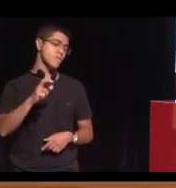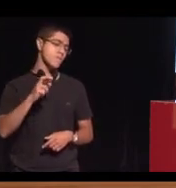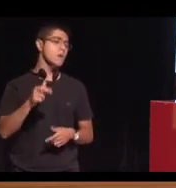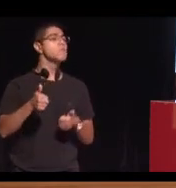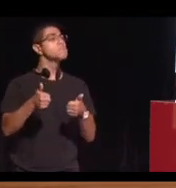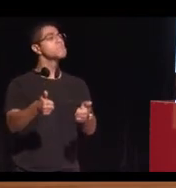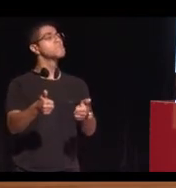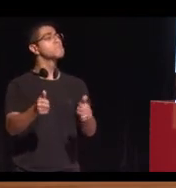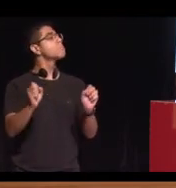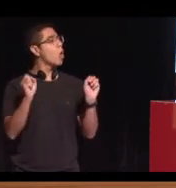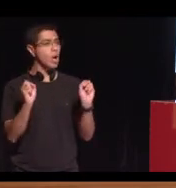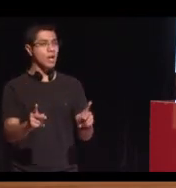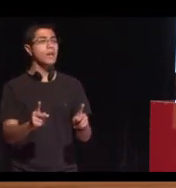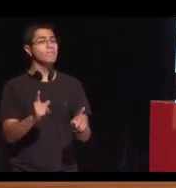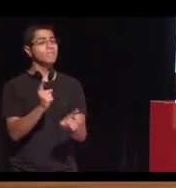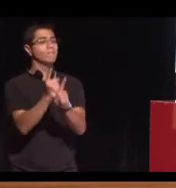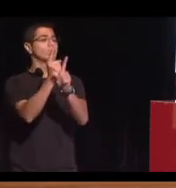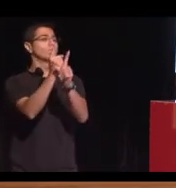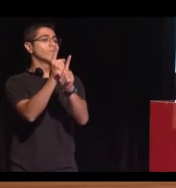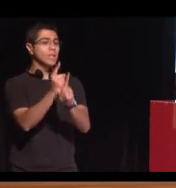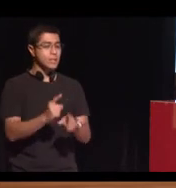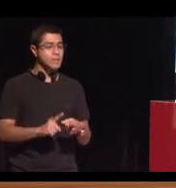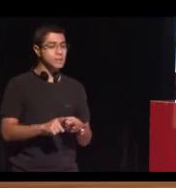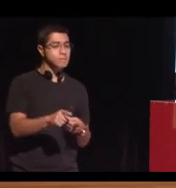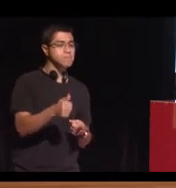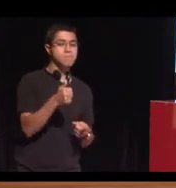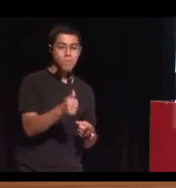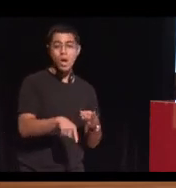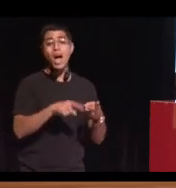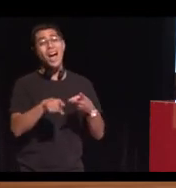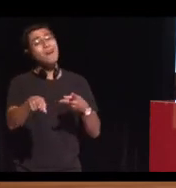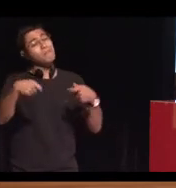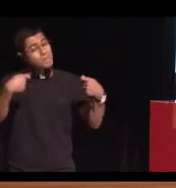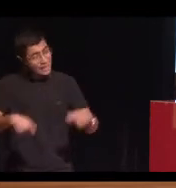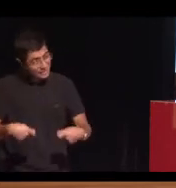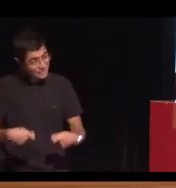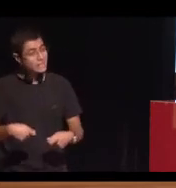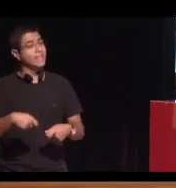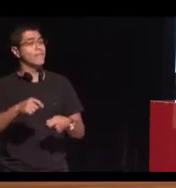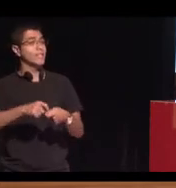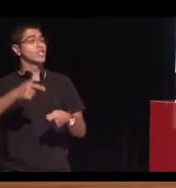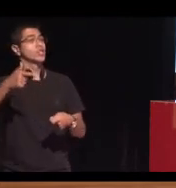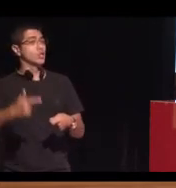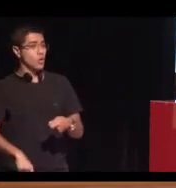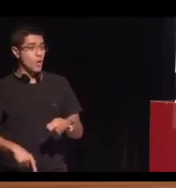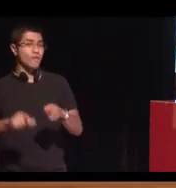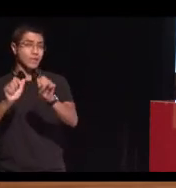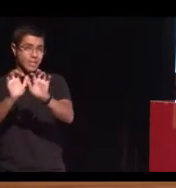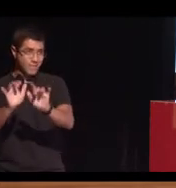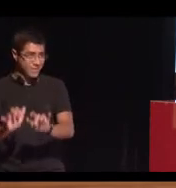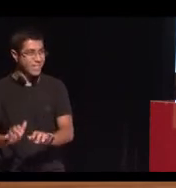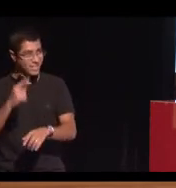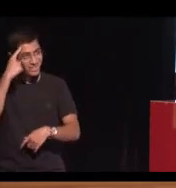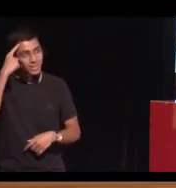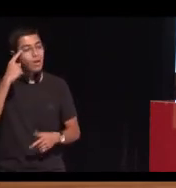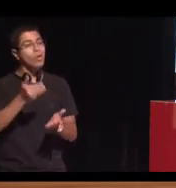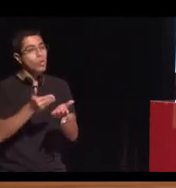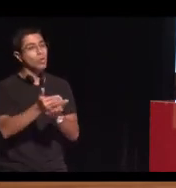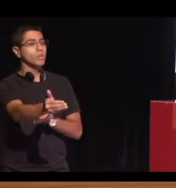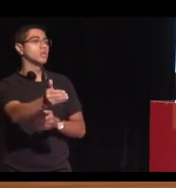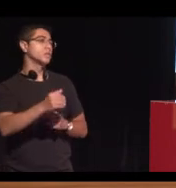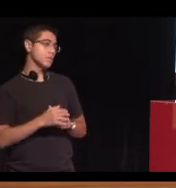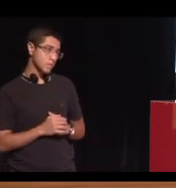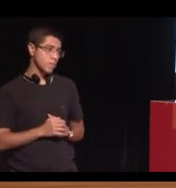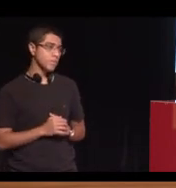parte aqui precisa ser refatorada, essa parte precisa ser reescrita. A gente começou a mover o que a gente tinha feito. E aí a gente